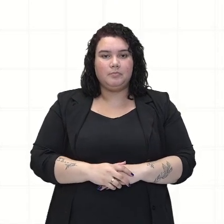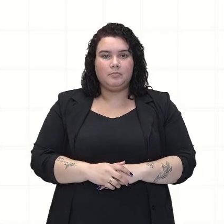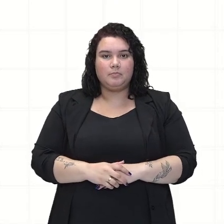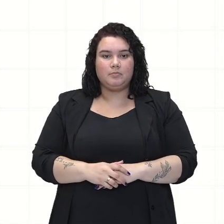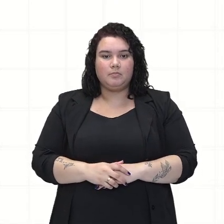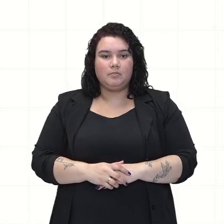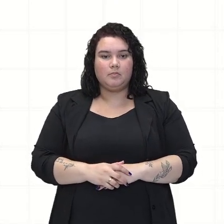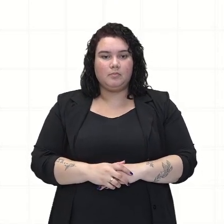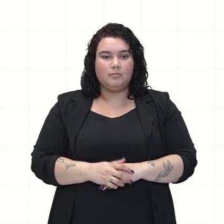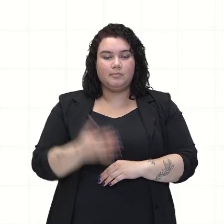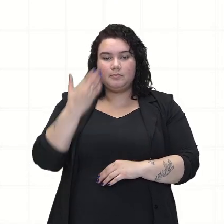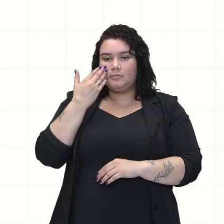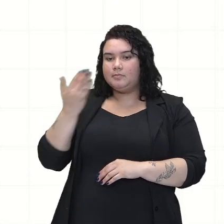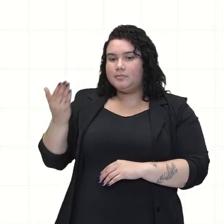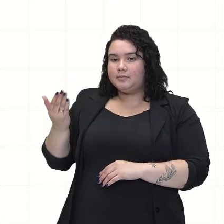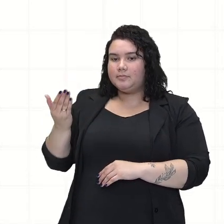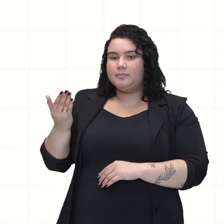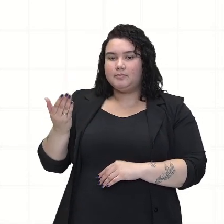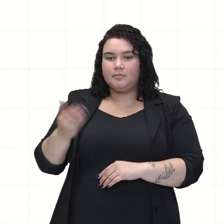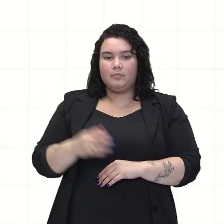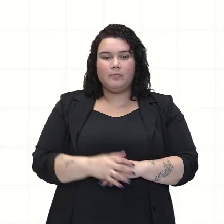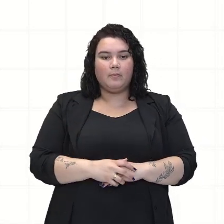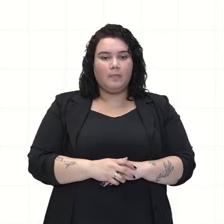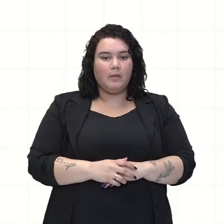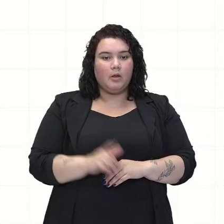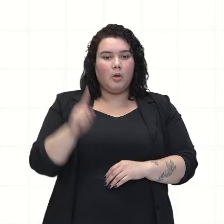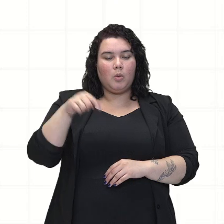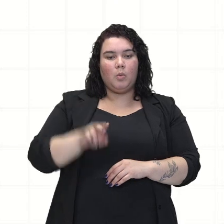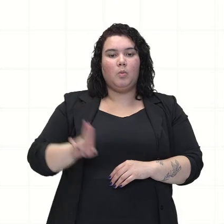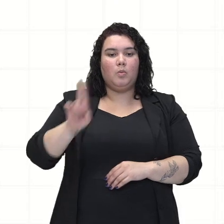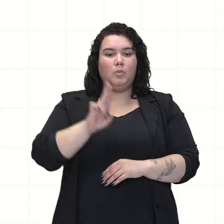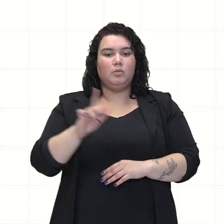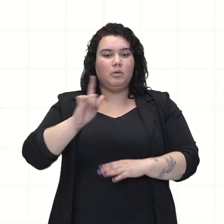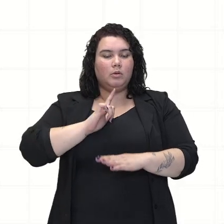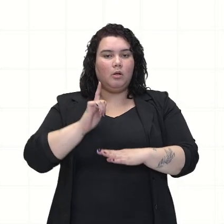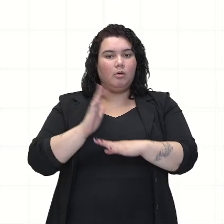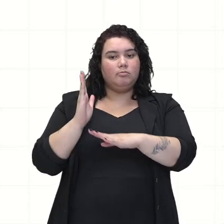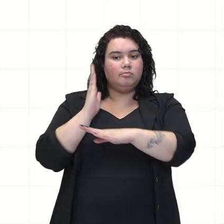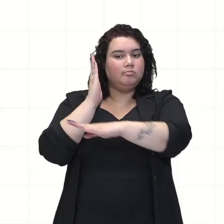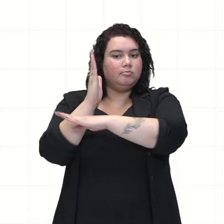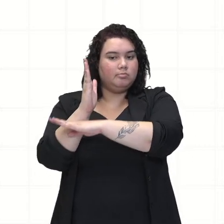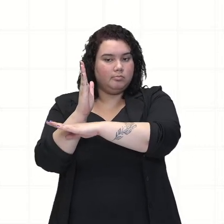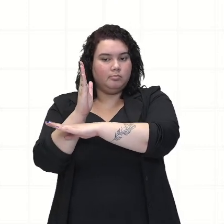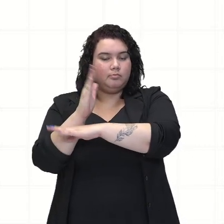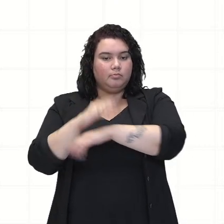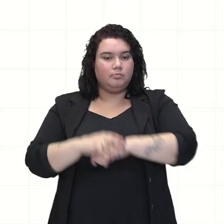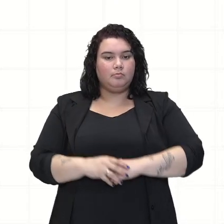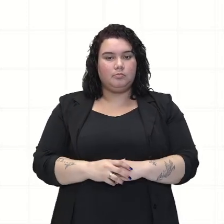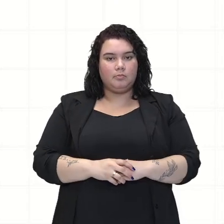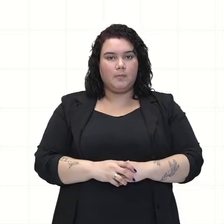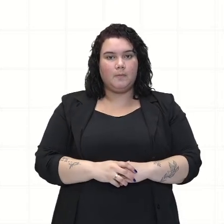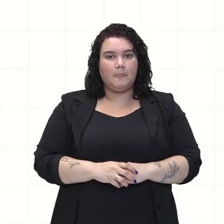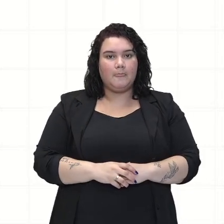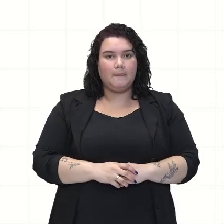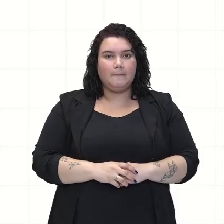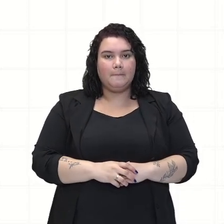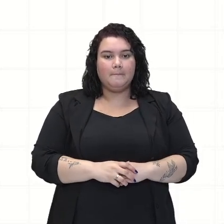cartesiano. Aquele plano formado pelos dois eixos. O eixo